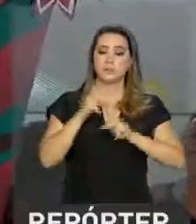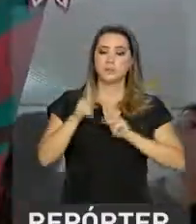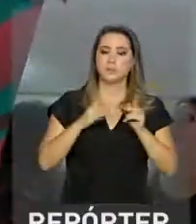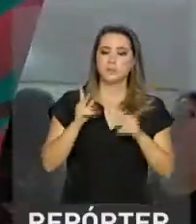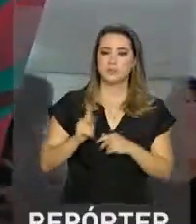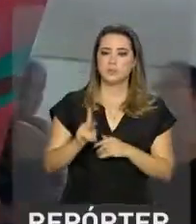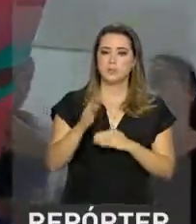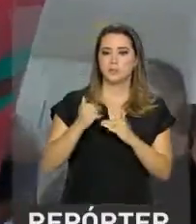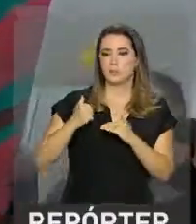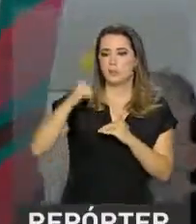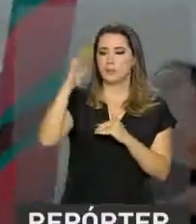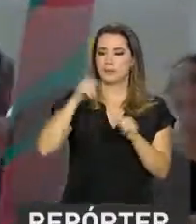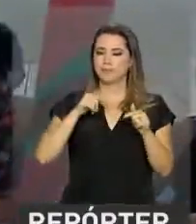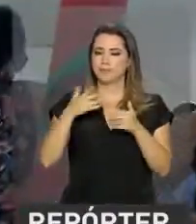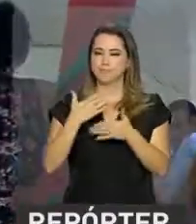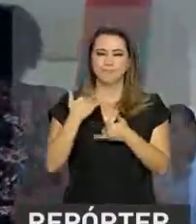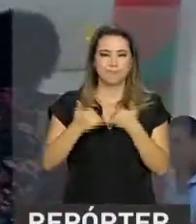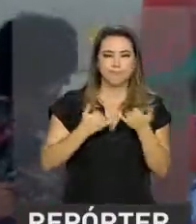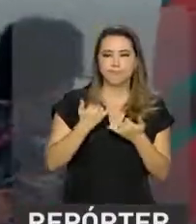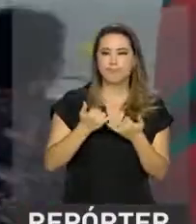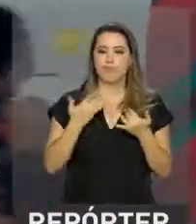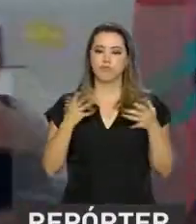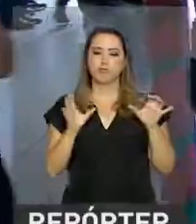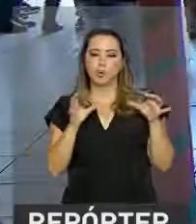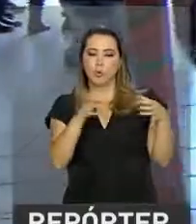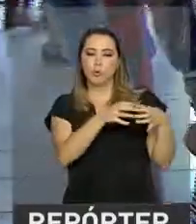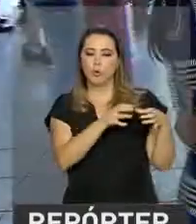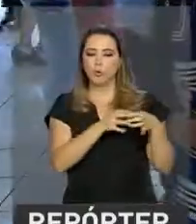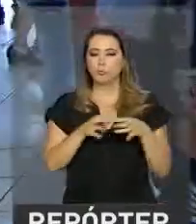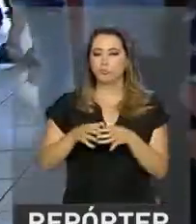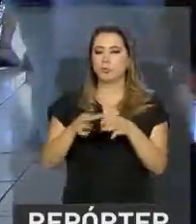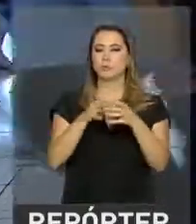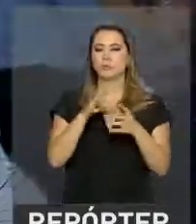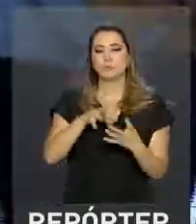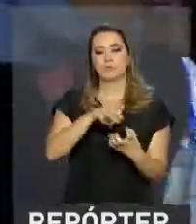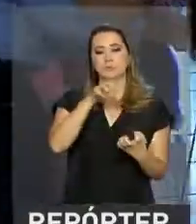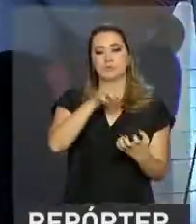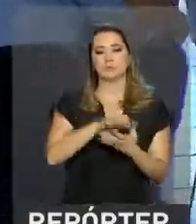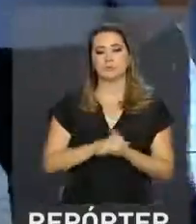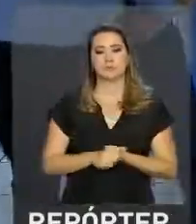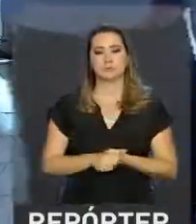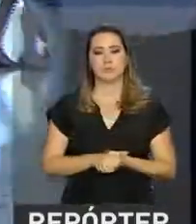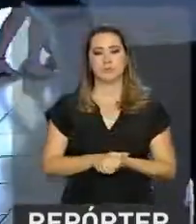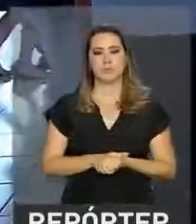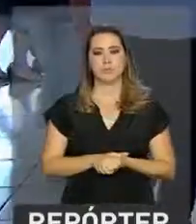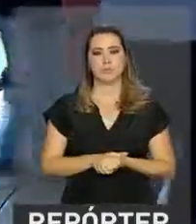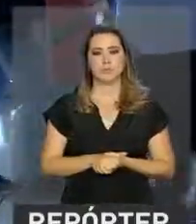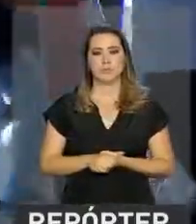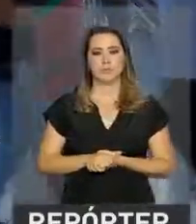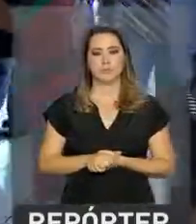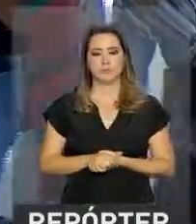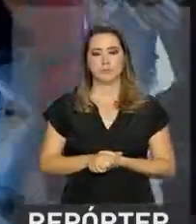está cada vez mais ativa, participando de grupos e associações de idosos.